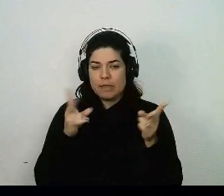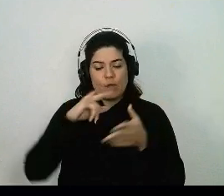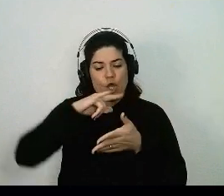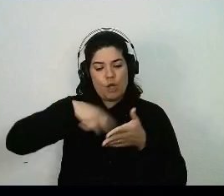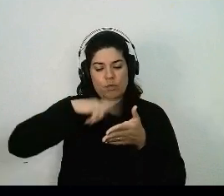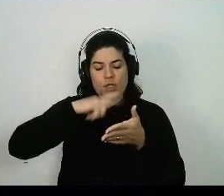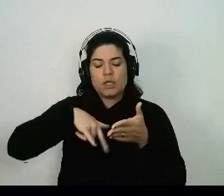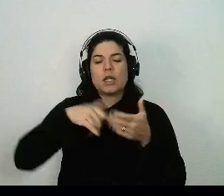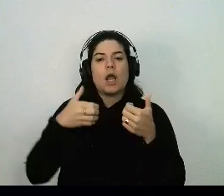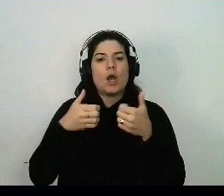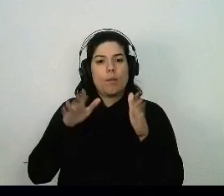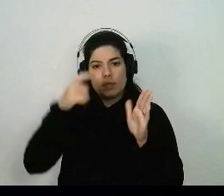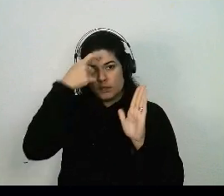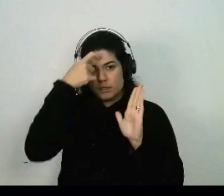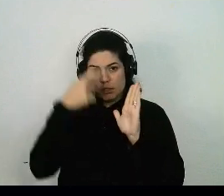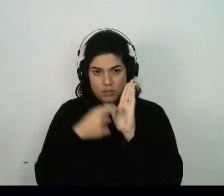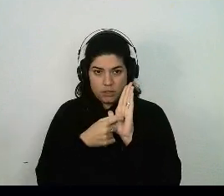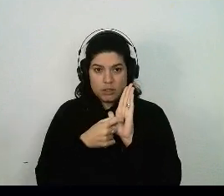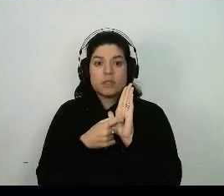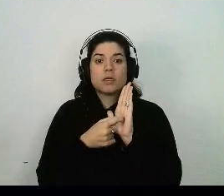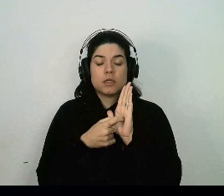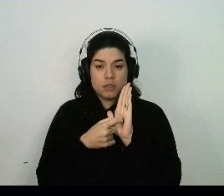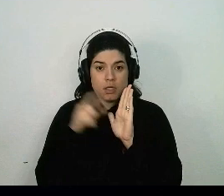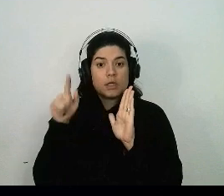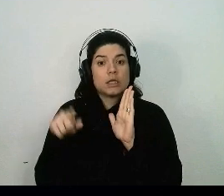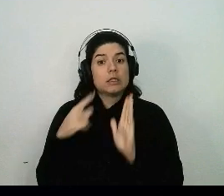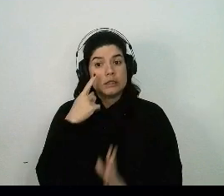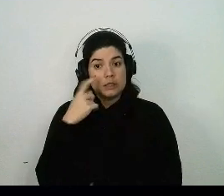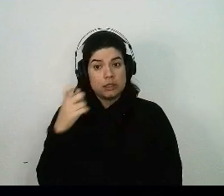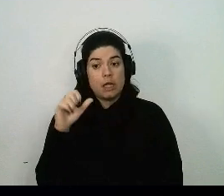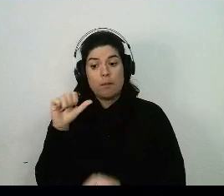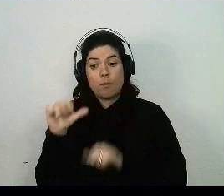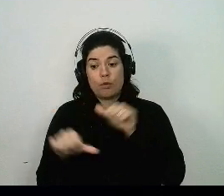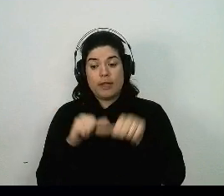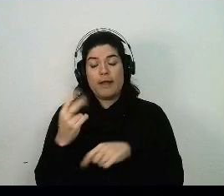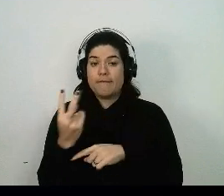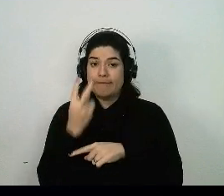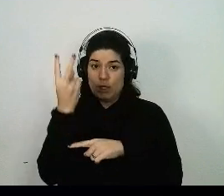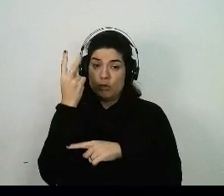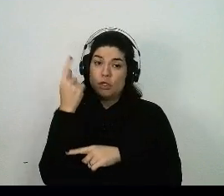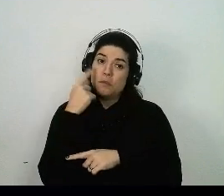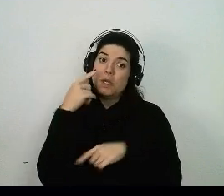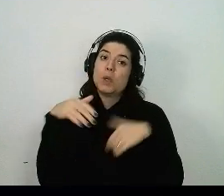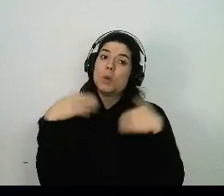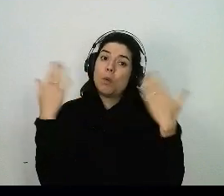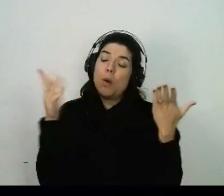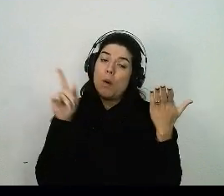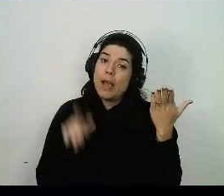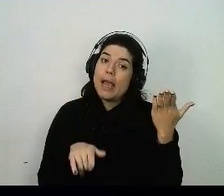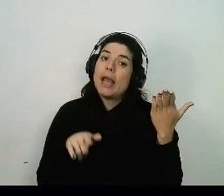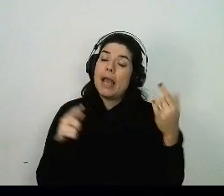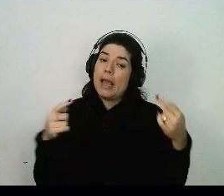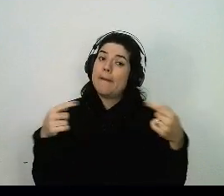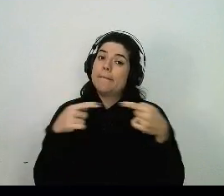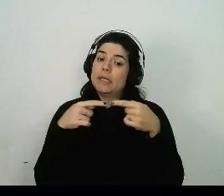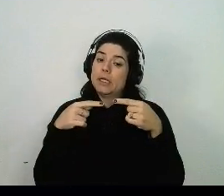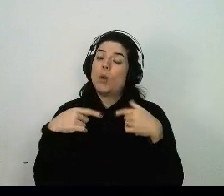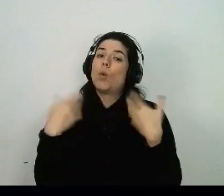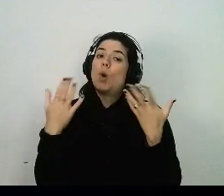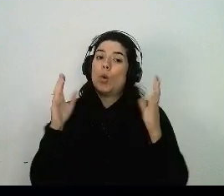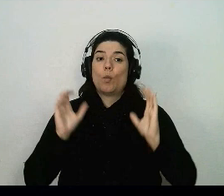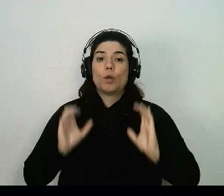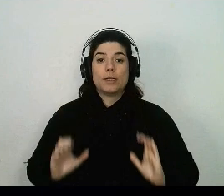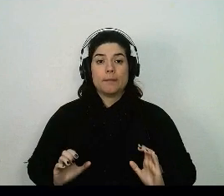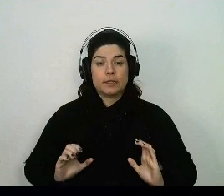seria interessante aqui a gente também dar uma mudada nesses valores e ver qual que seria o comportamento que